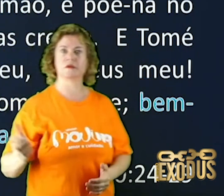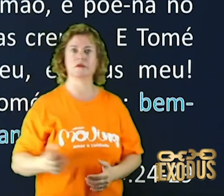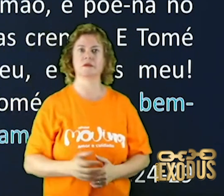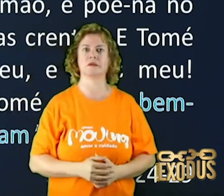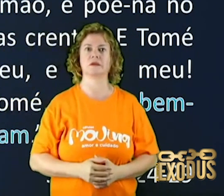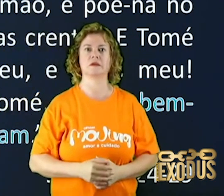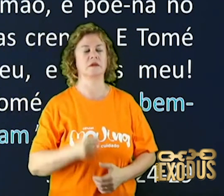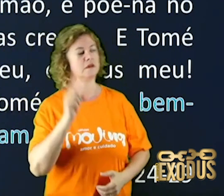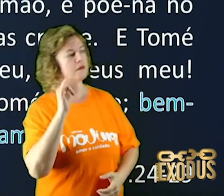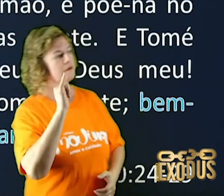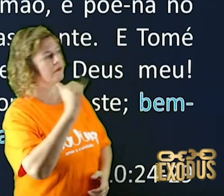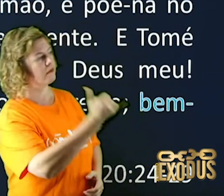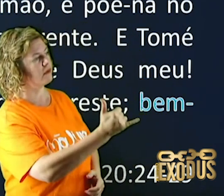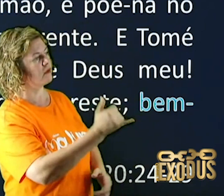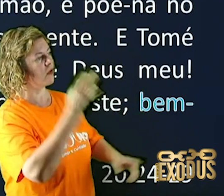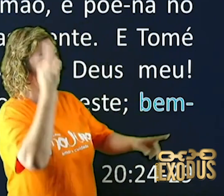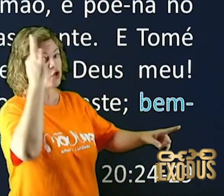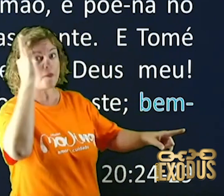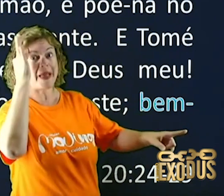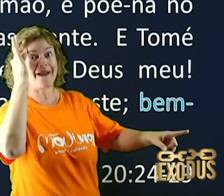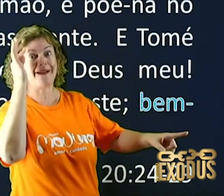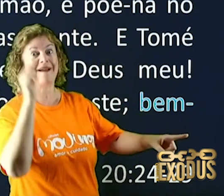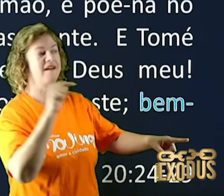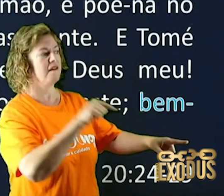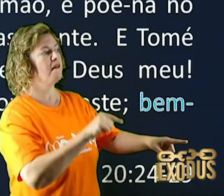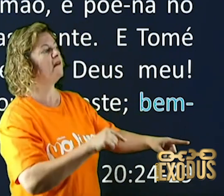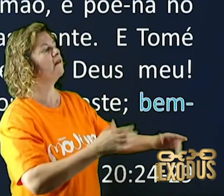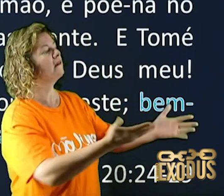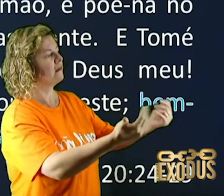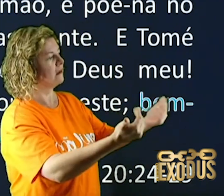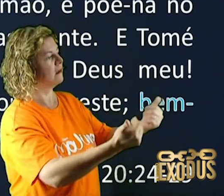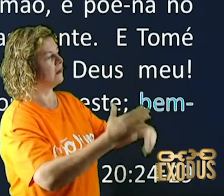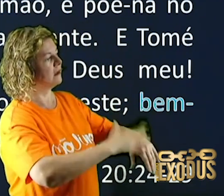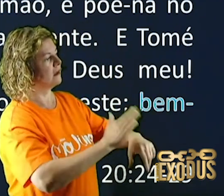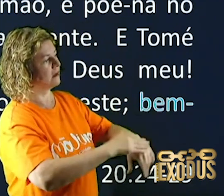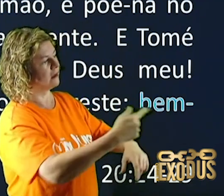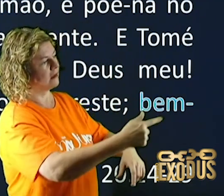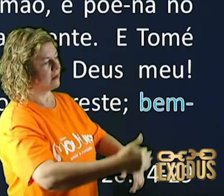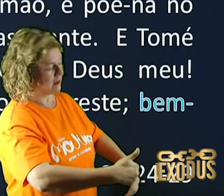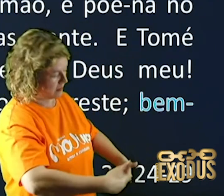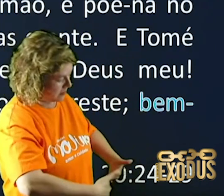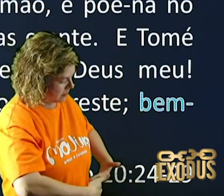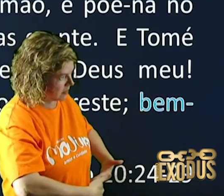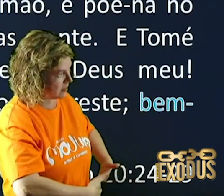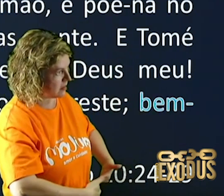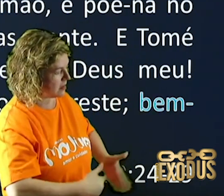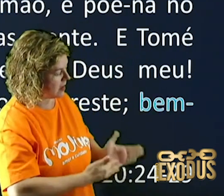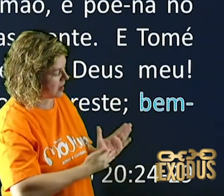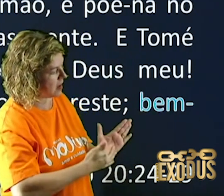aqui o teu dedo e vê as minhas mãos. E chega a tua mão,